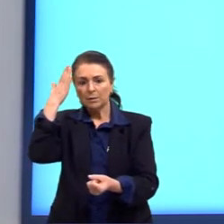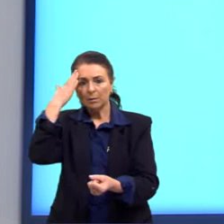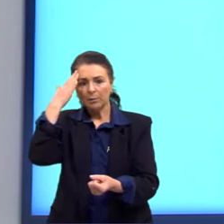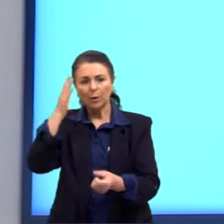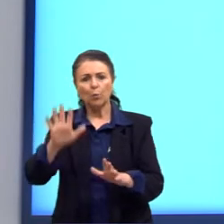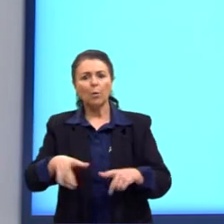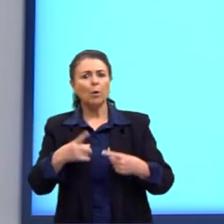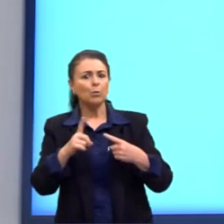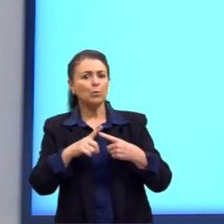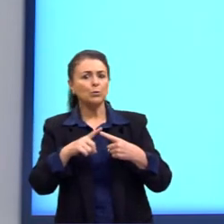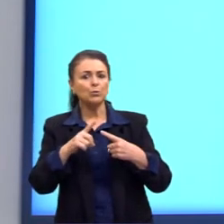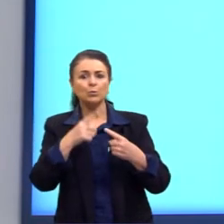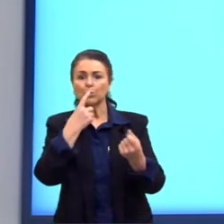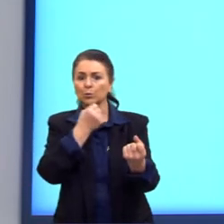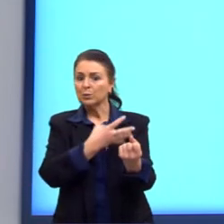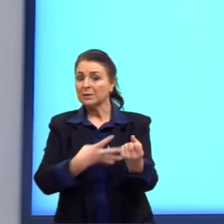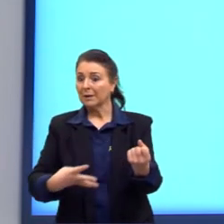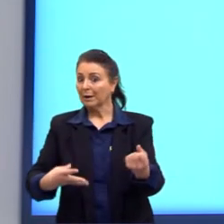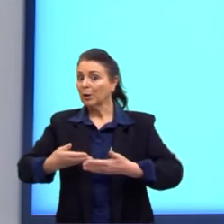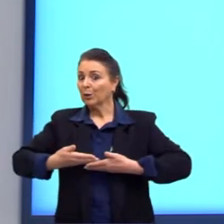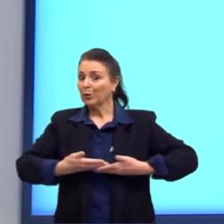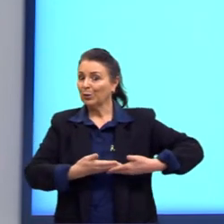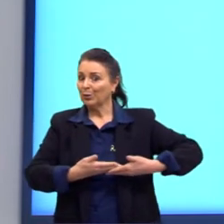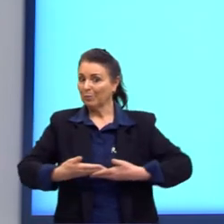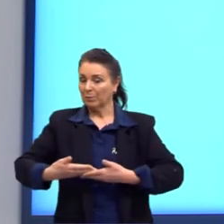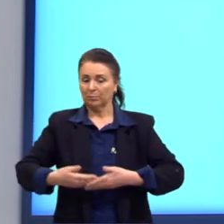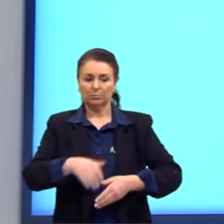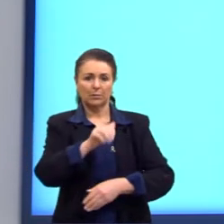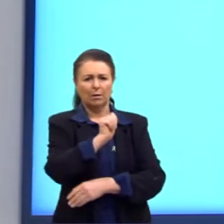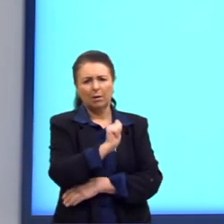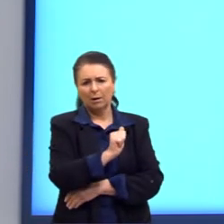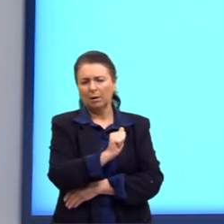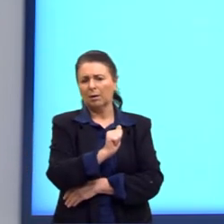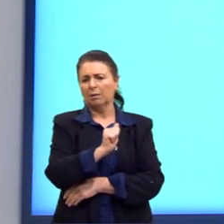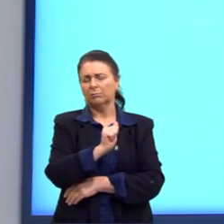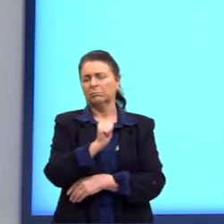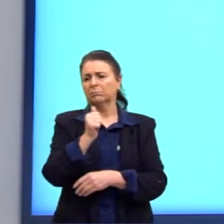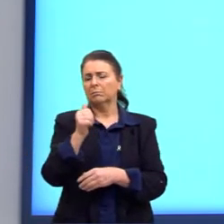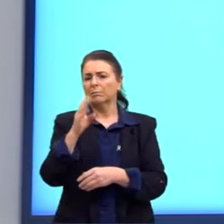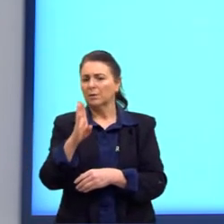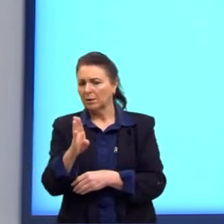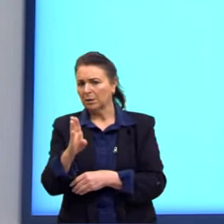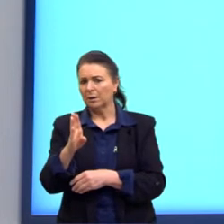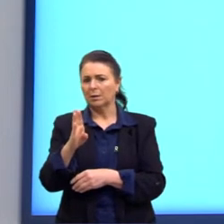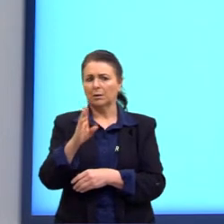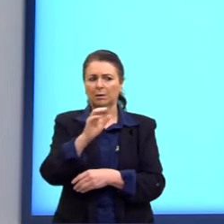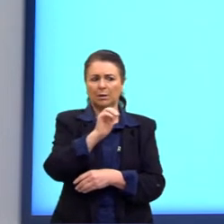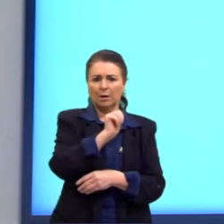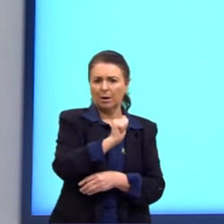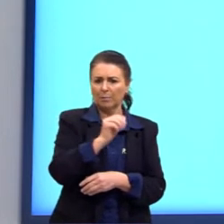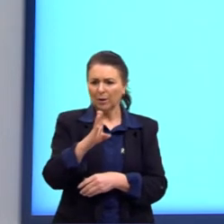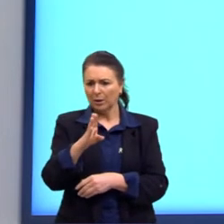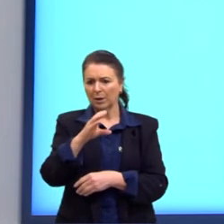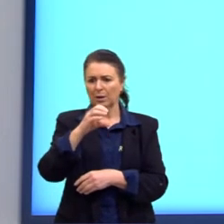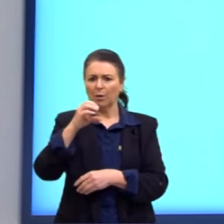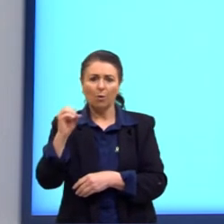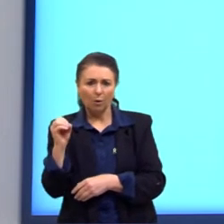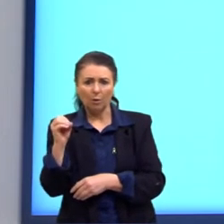seu grupo sanguíneo né para ver Alice ela era a tipo a tipo B tipo B